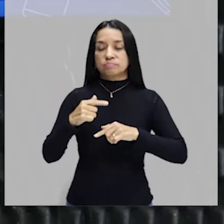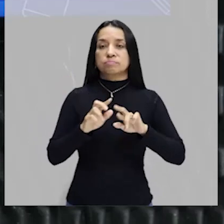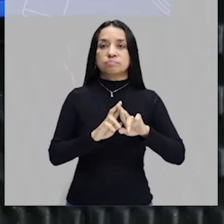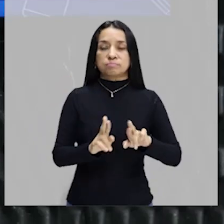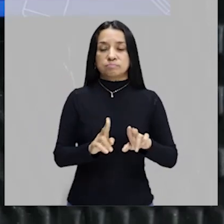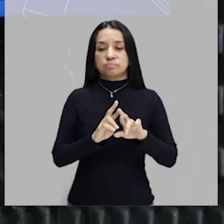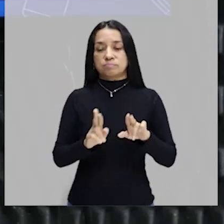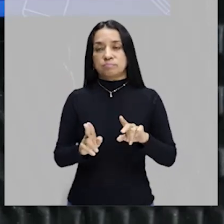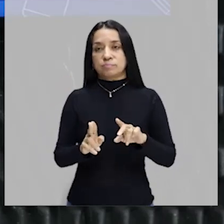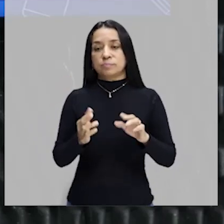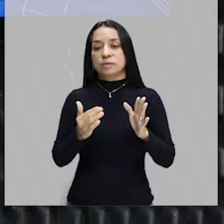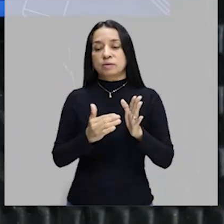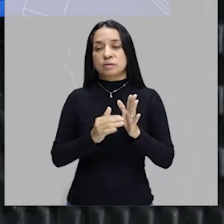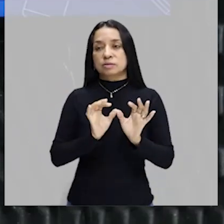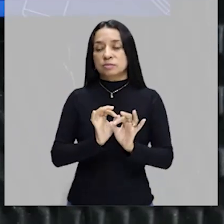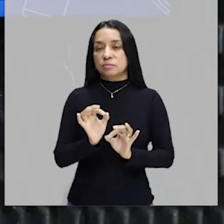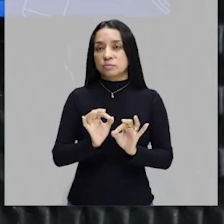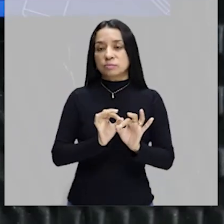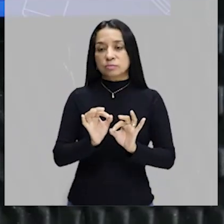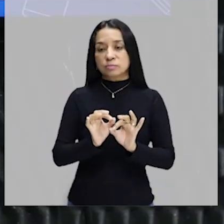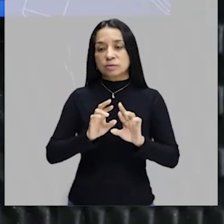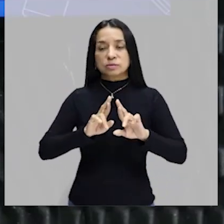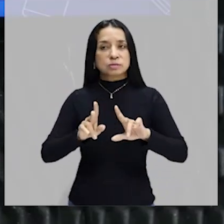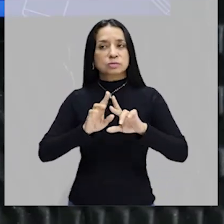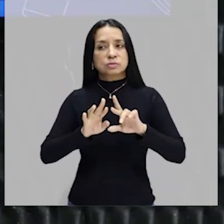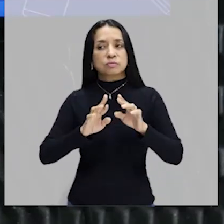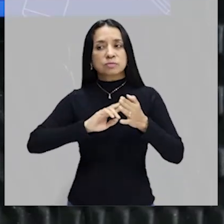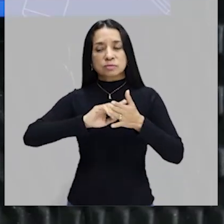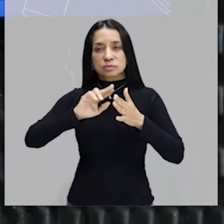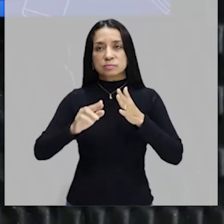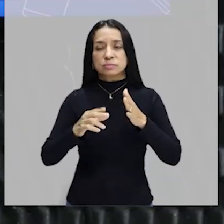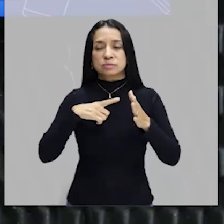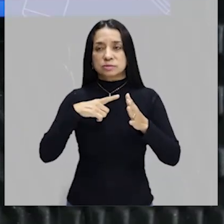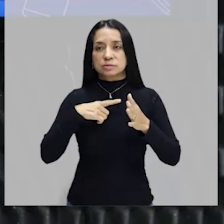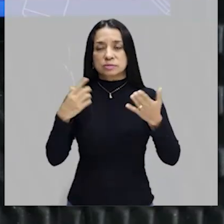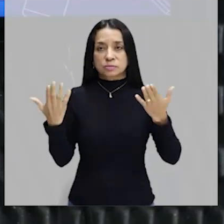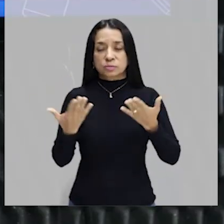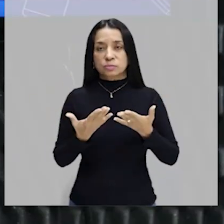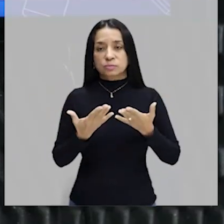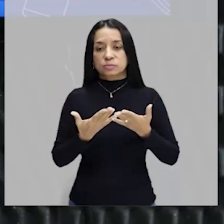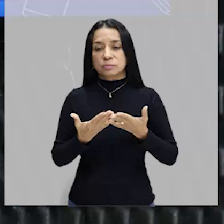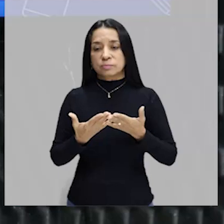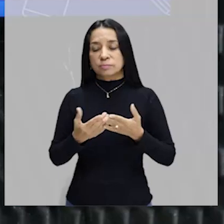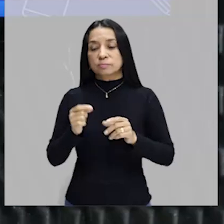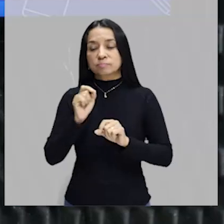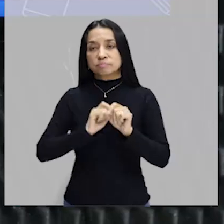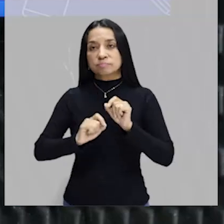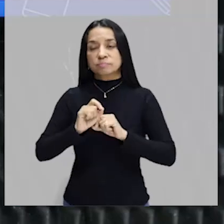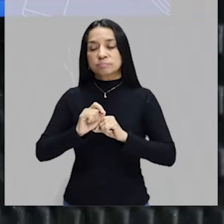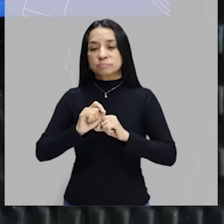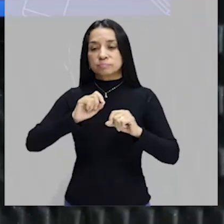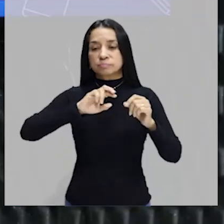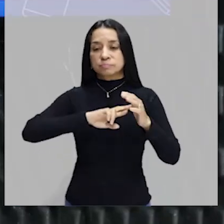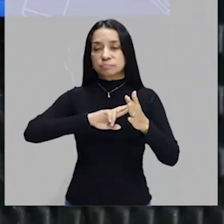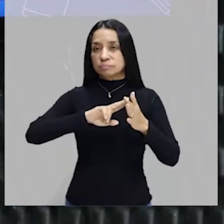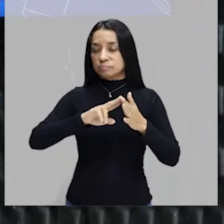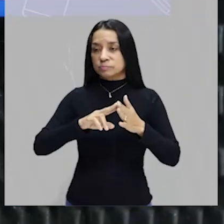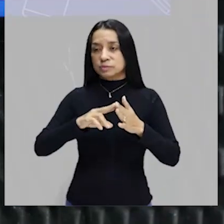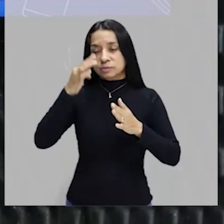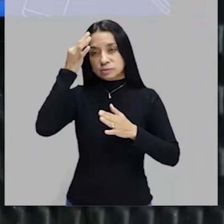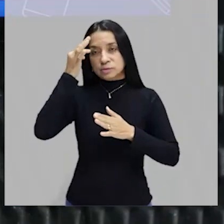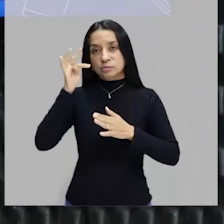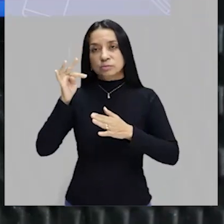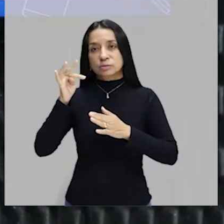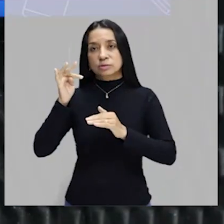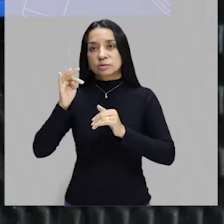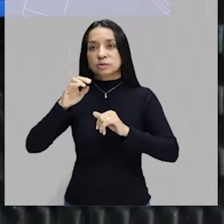diferentes, até formar as diversas espécies que existem atualmente. E dentre essas ideias, né, que fala da teoria